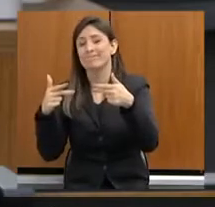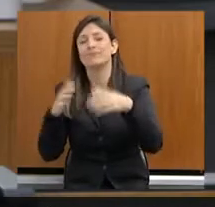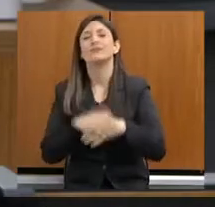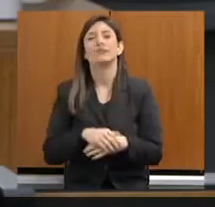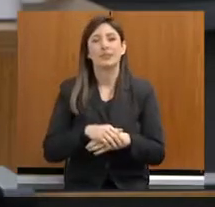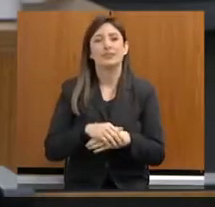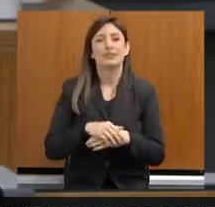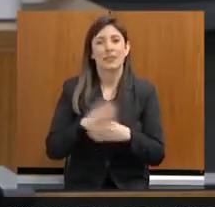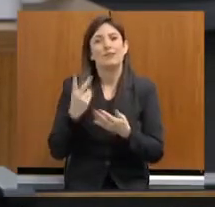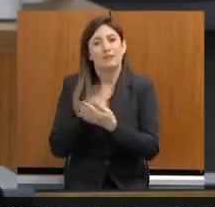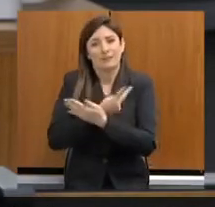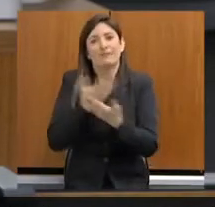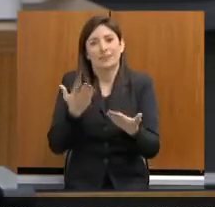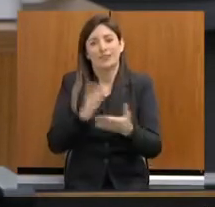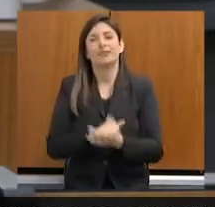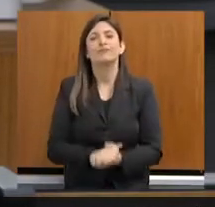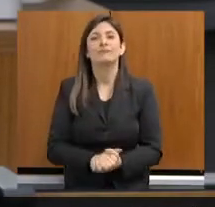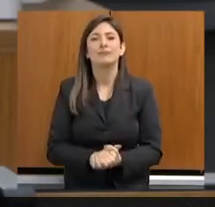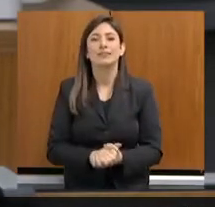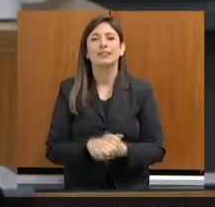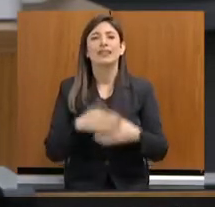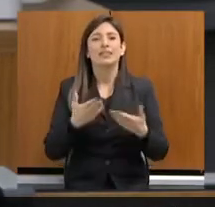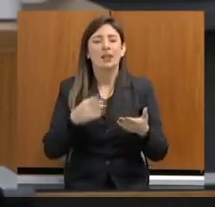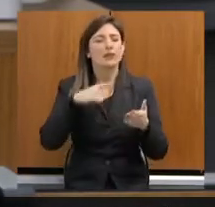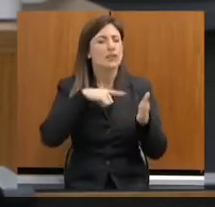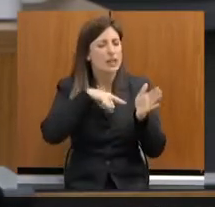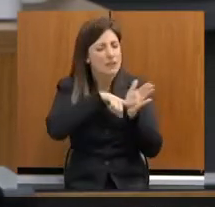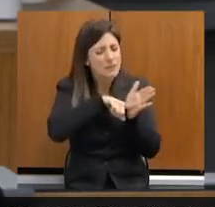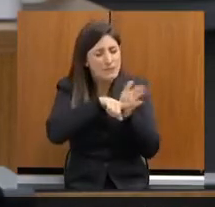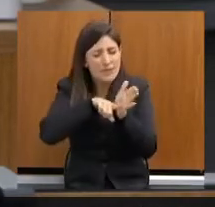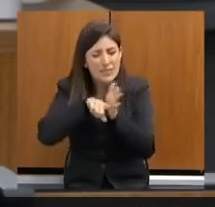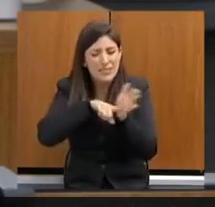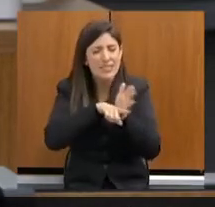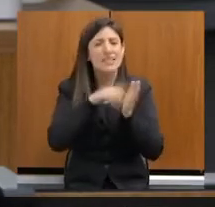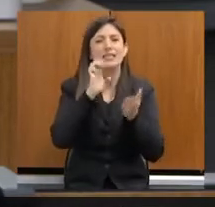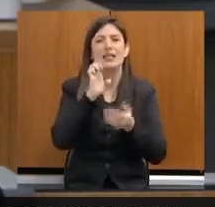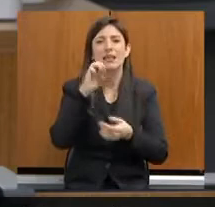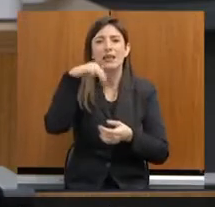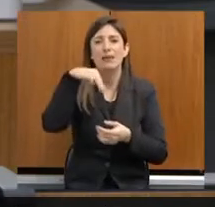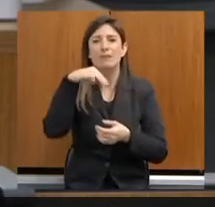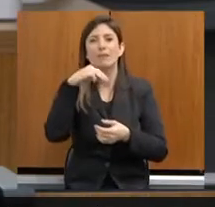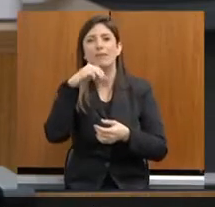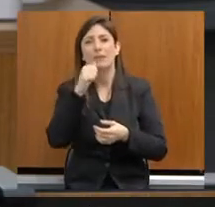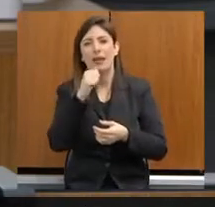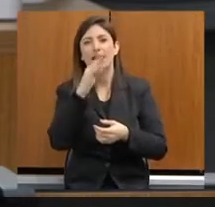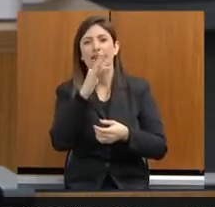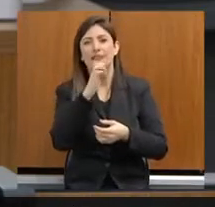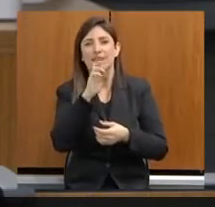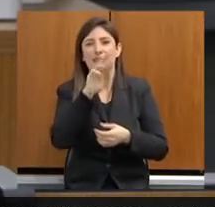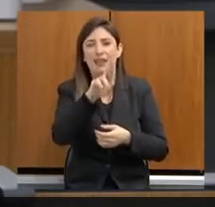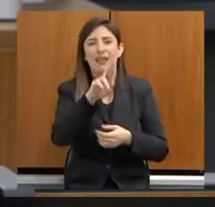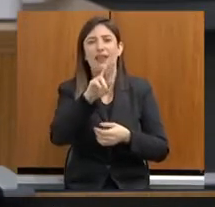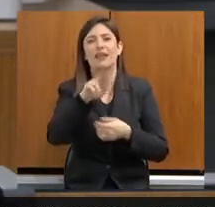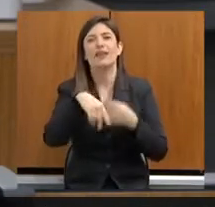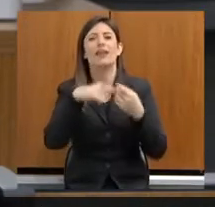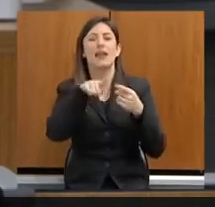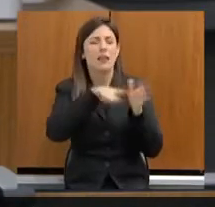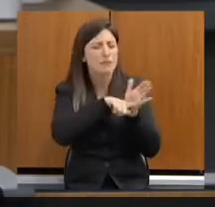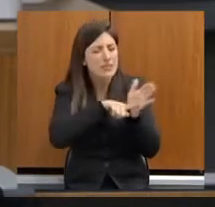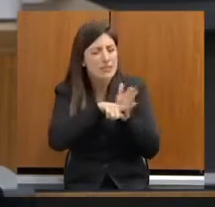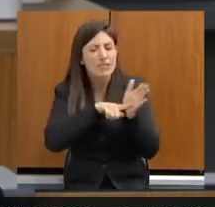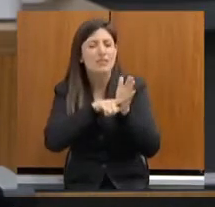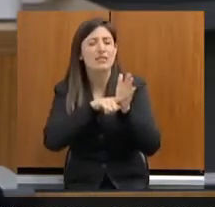na questão do dá para mim ir na pesquisa aí materno na promoção da tecnologia